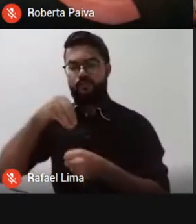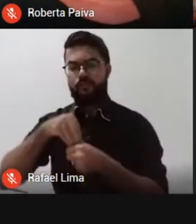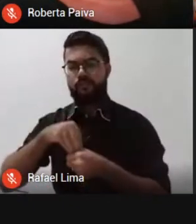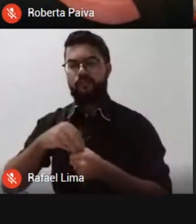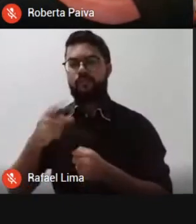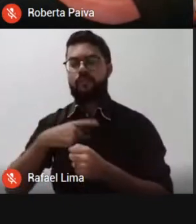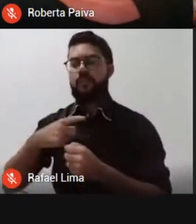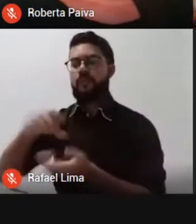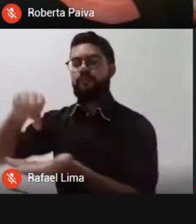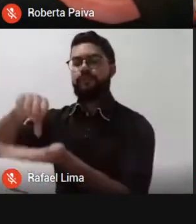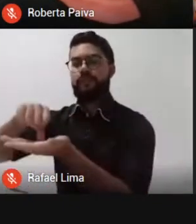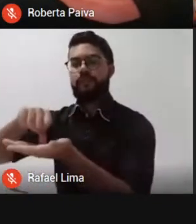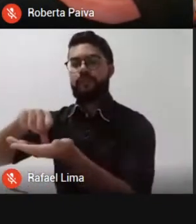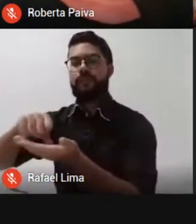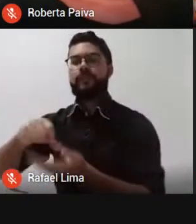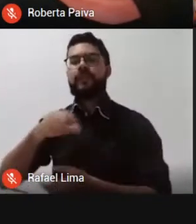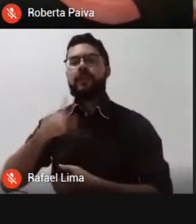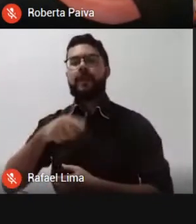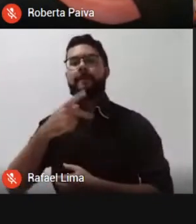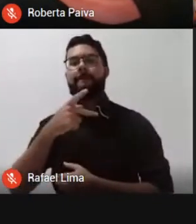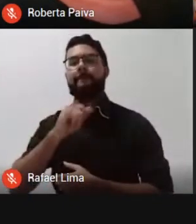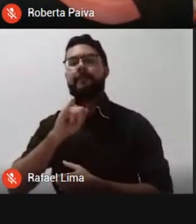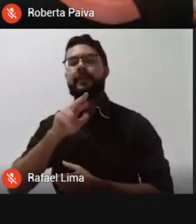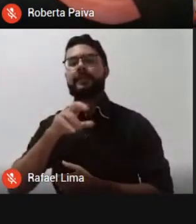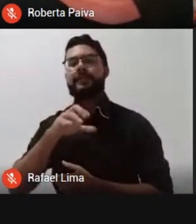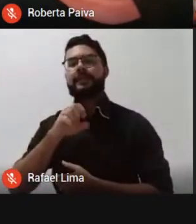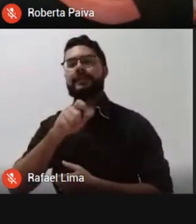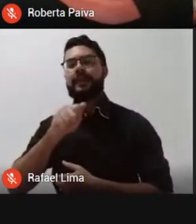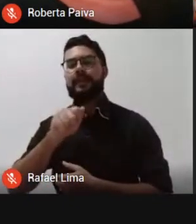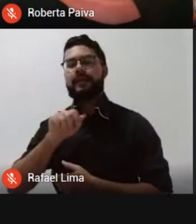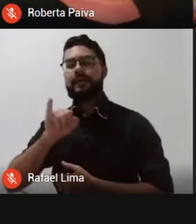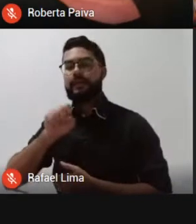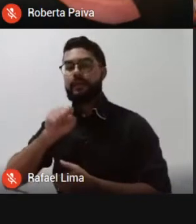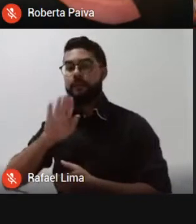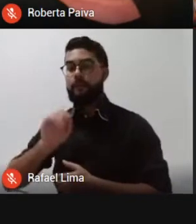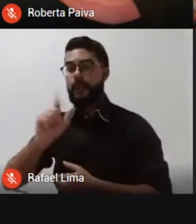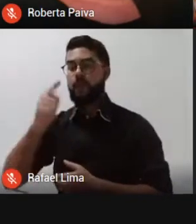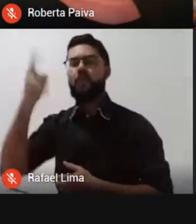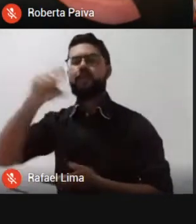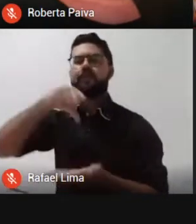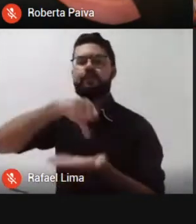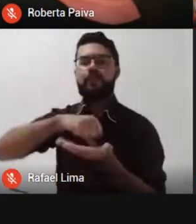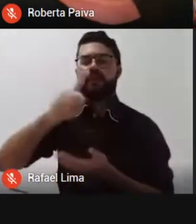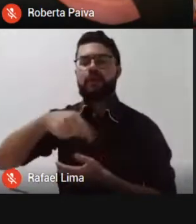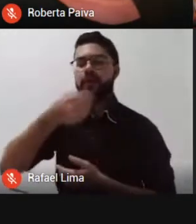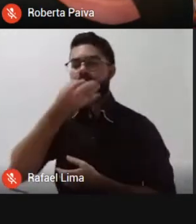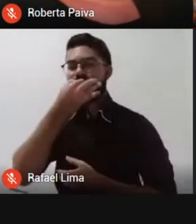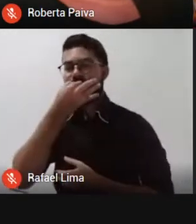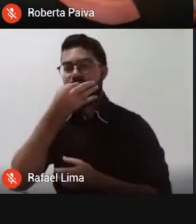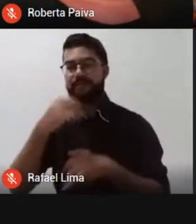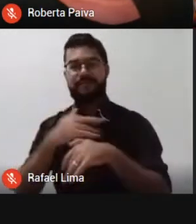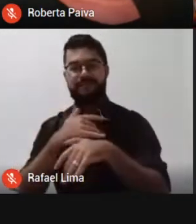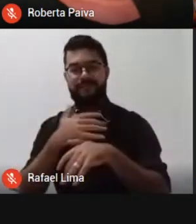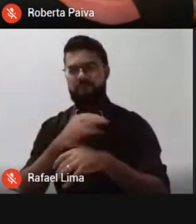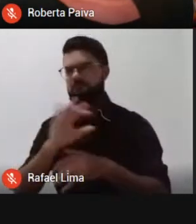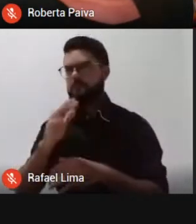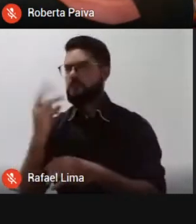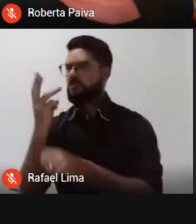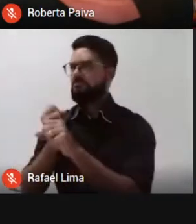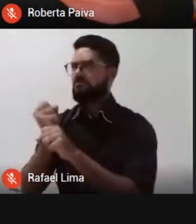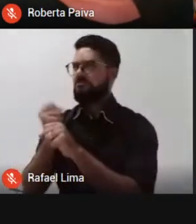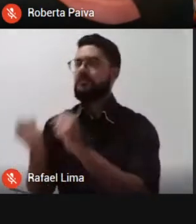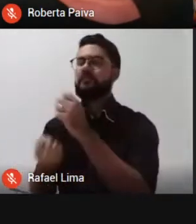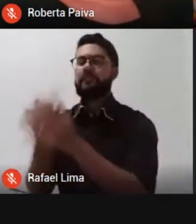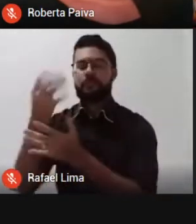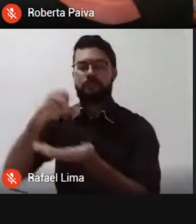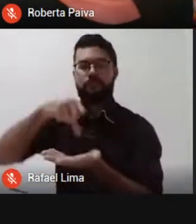Isabel e aqui em Cajazeiras. Né? Em Princesa ele já existe há mais de uns 3 anos, não me lembro mais ou menos.